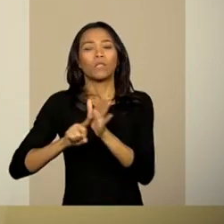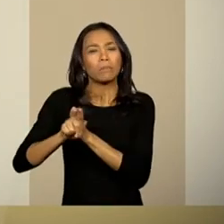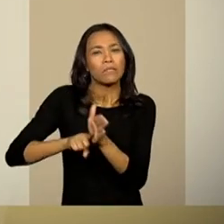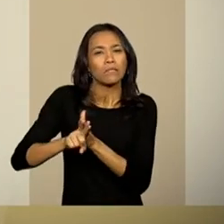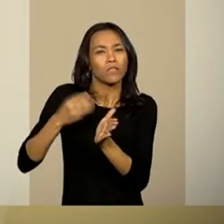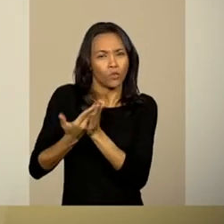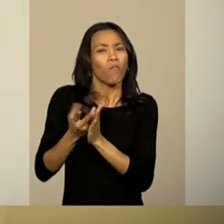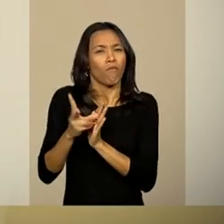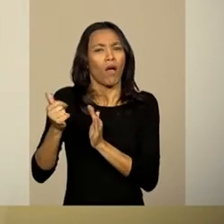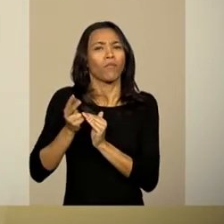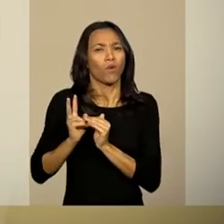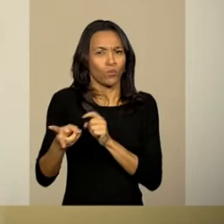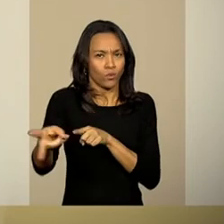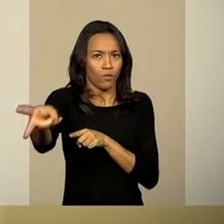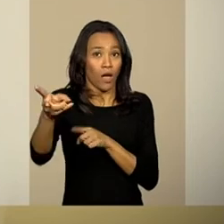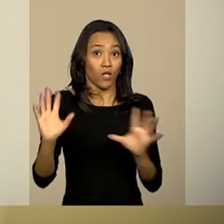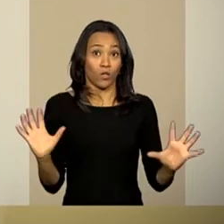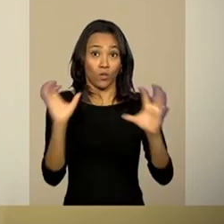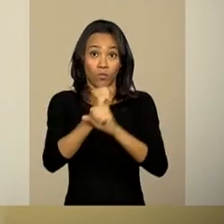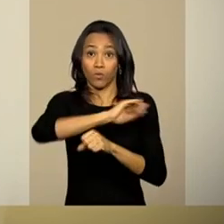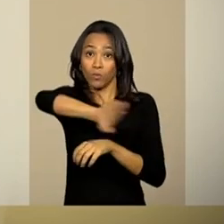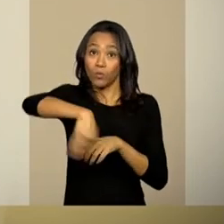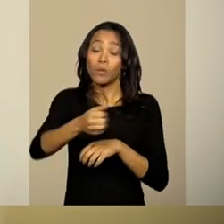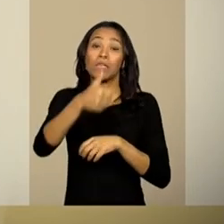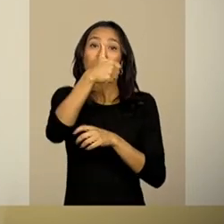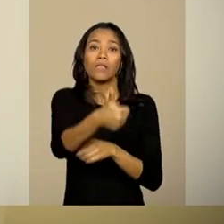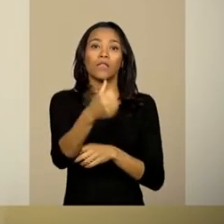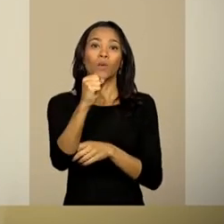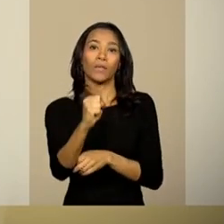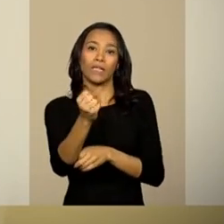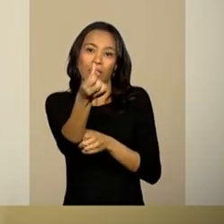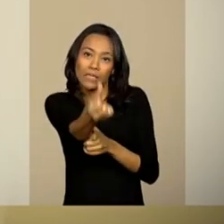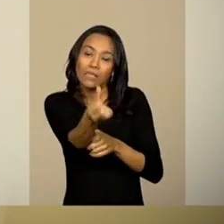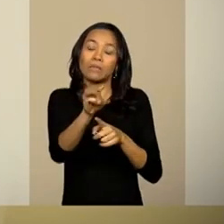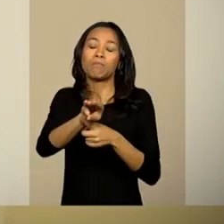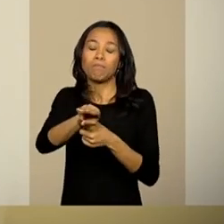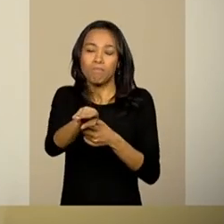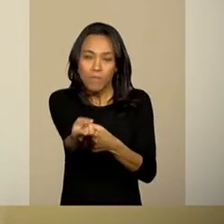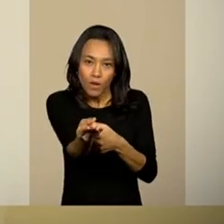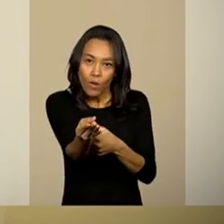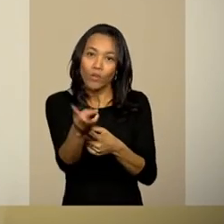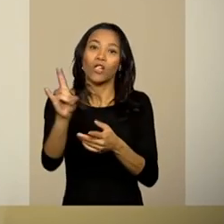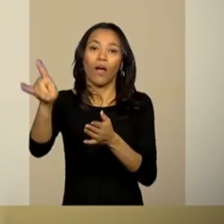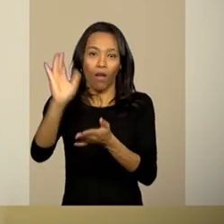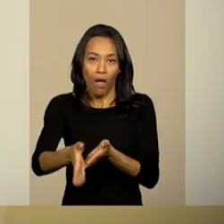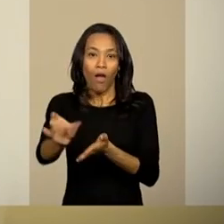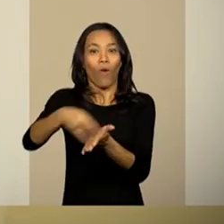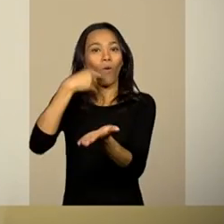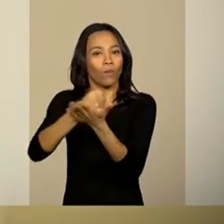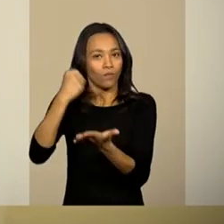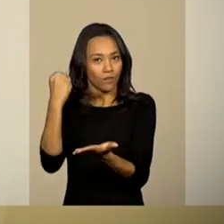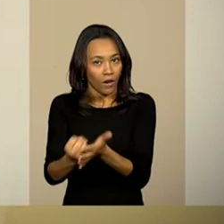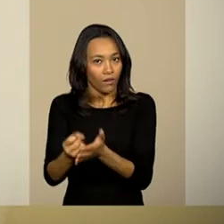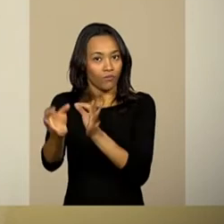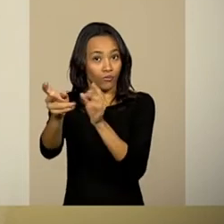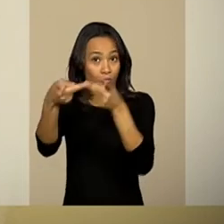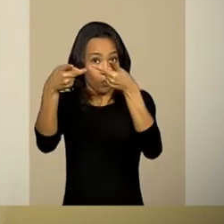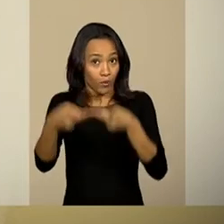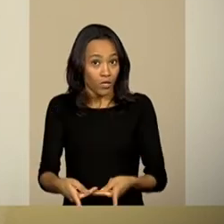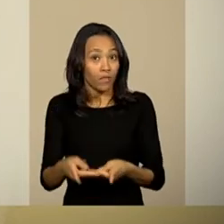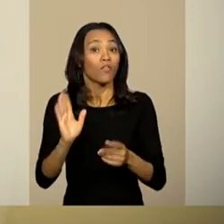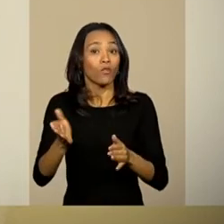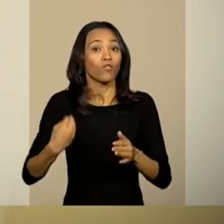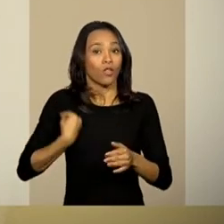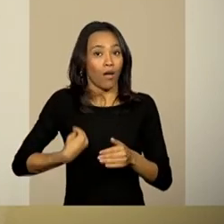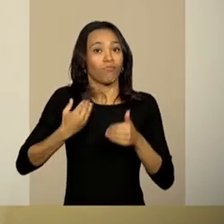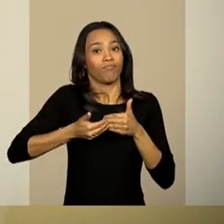vão prosseguir. No total, temos 186 milhões em contratos de projetos já assinados e em execução.